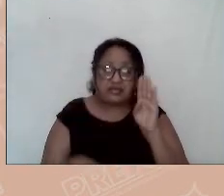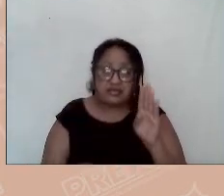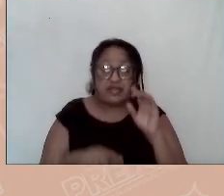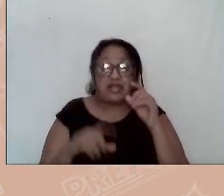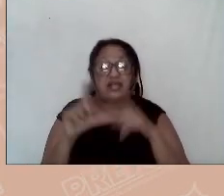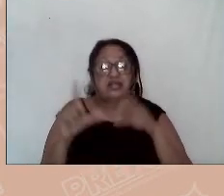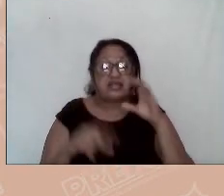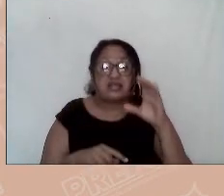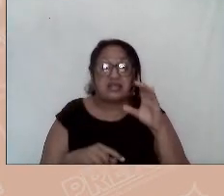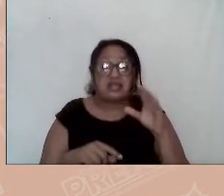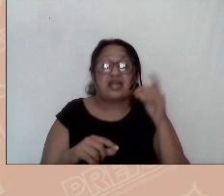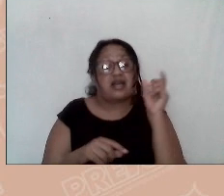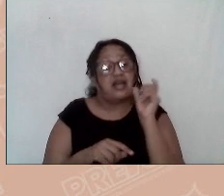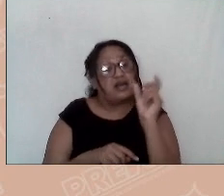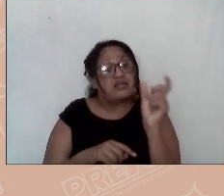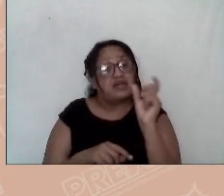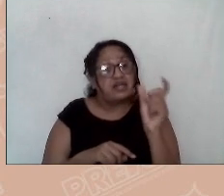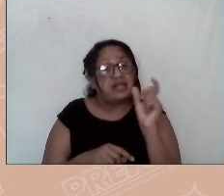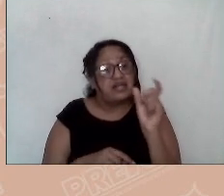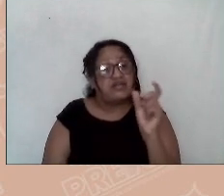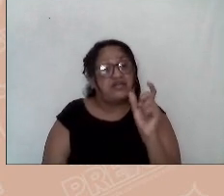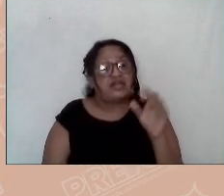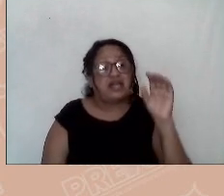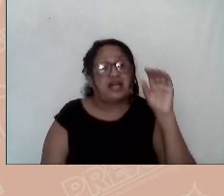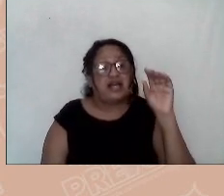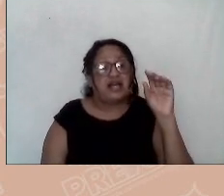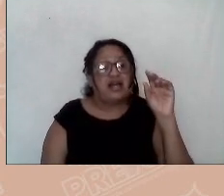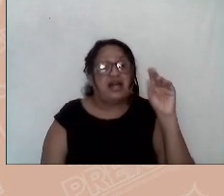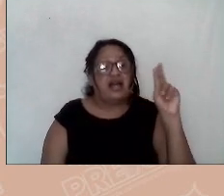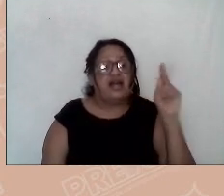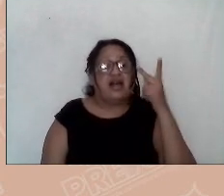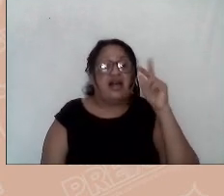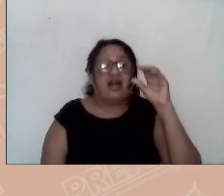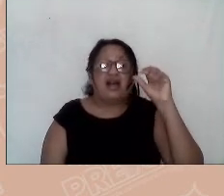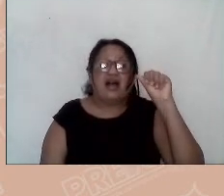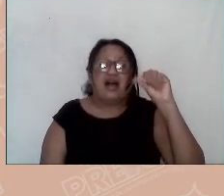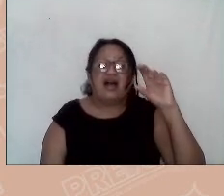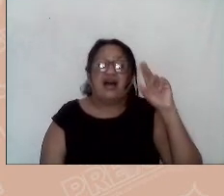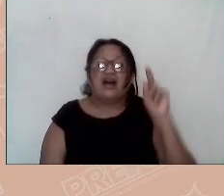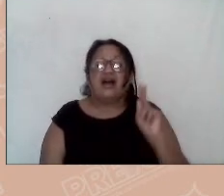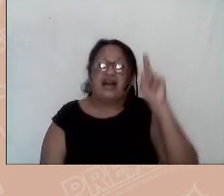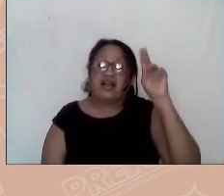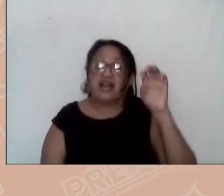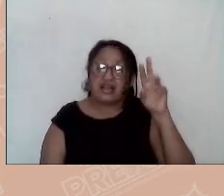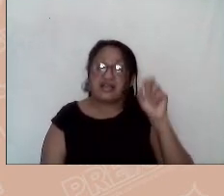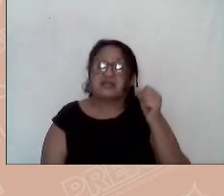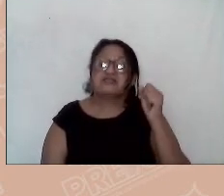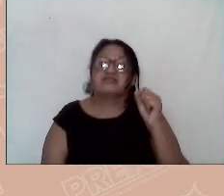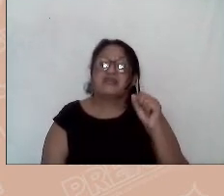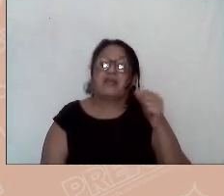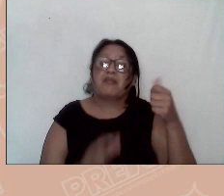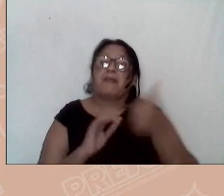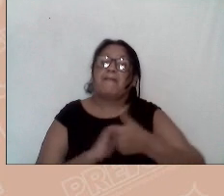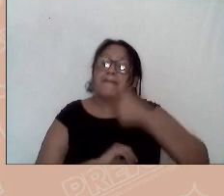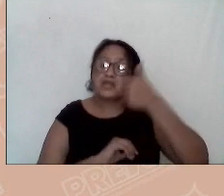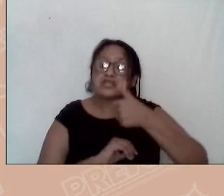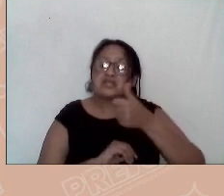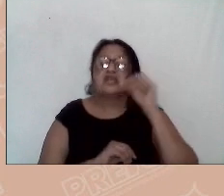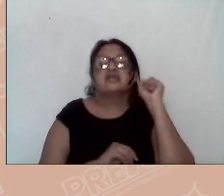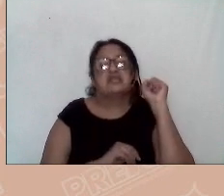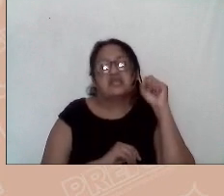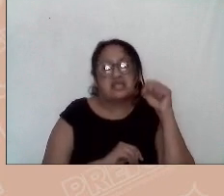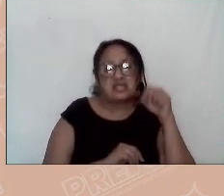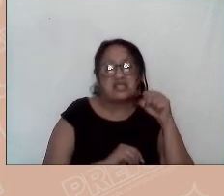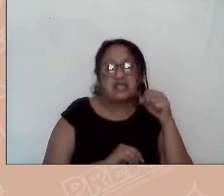C a palavra hacker possui sentido positivo sim ele fica o tempo todo ali enfatizando não é que o